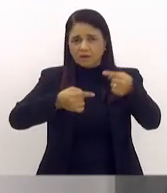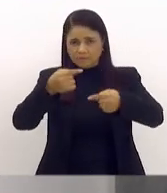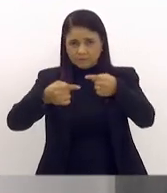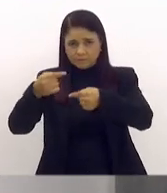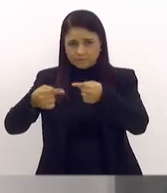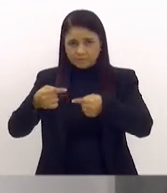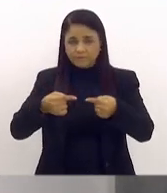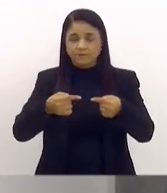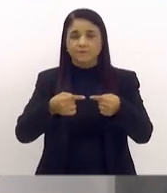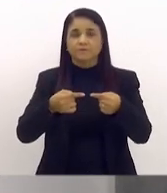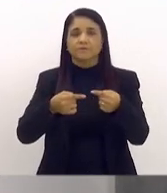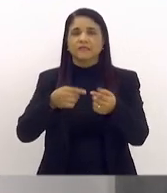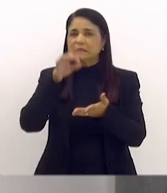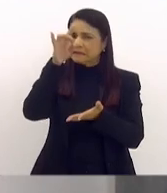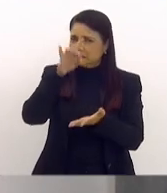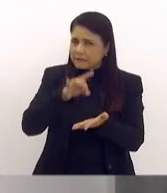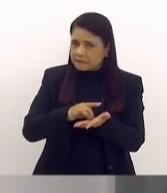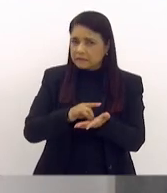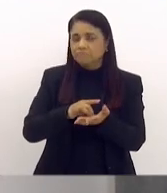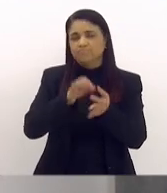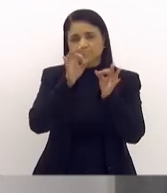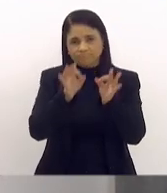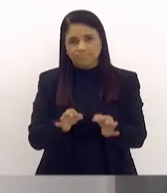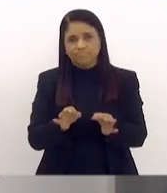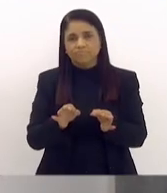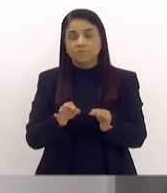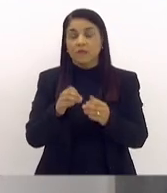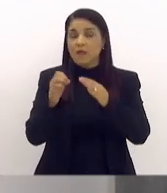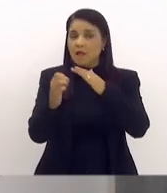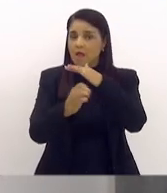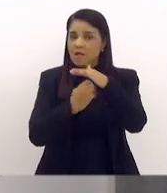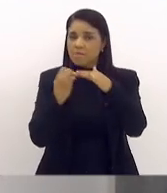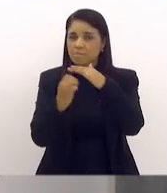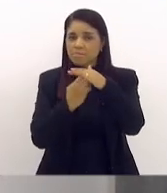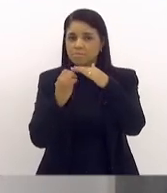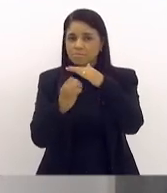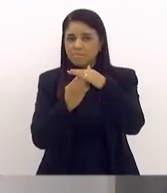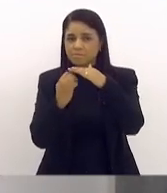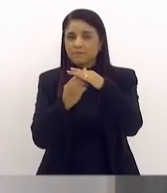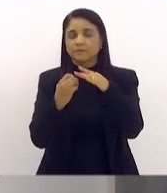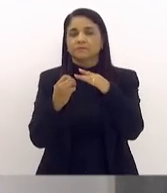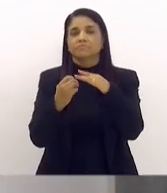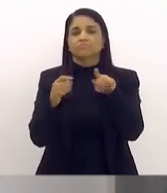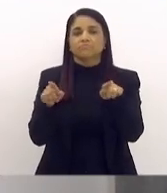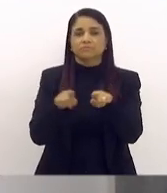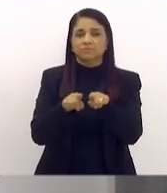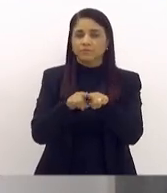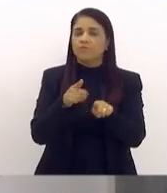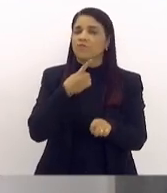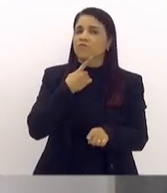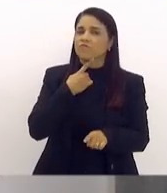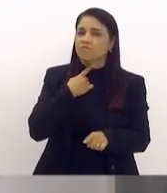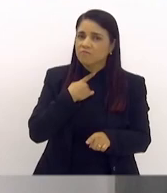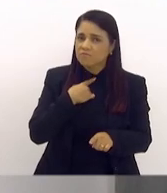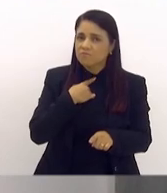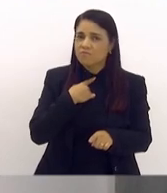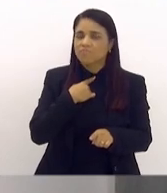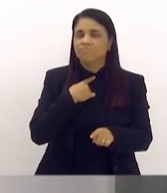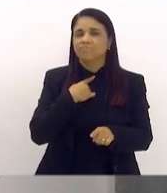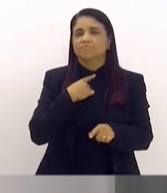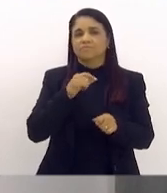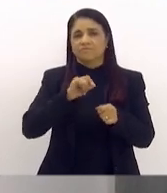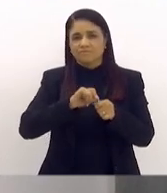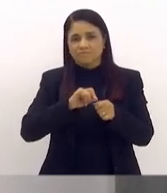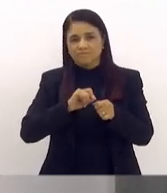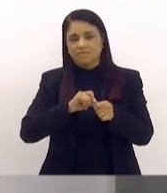né tenho certeza que a empresa Ela também tem o desejo né de poder realizar